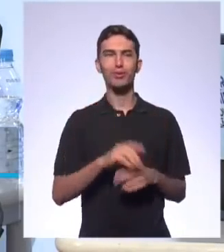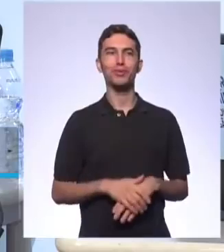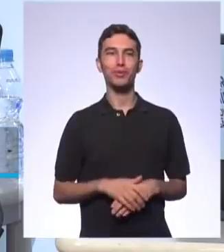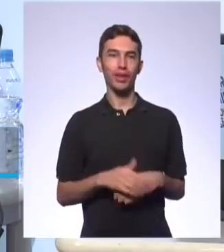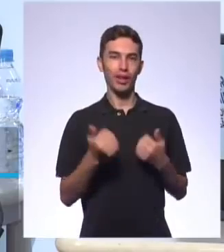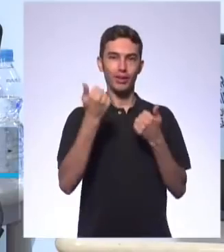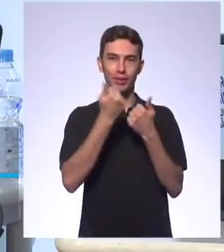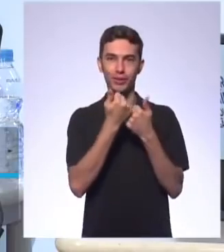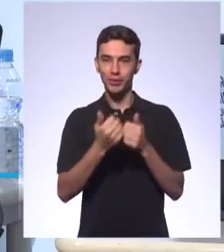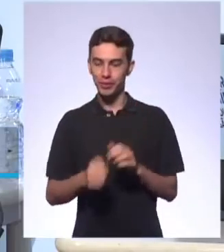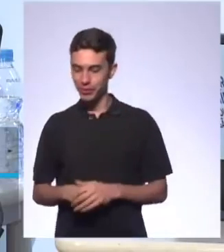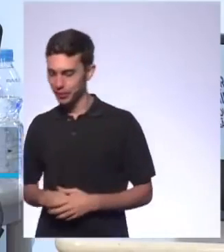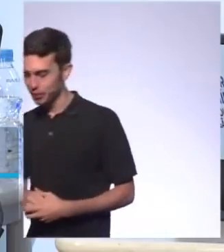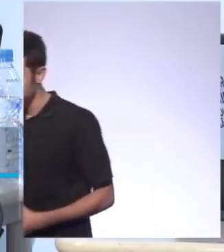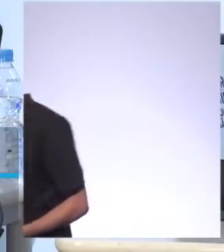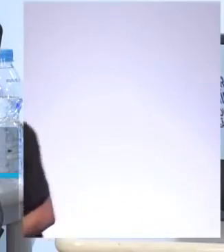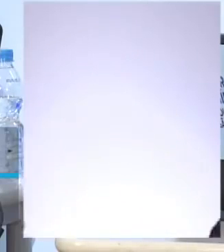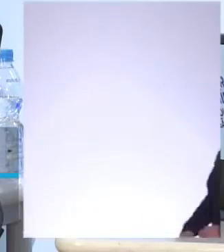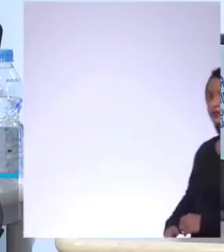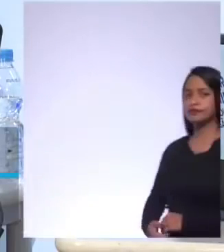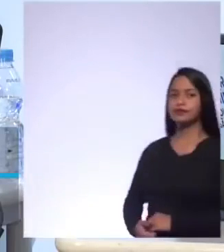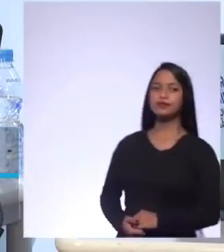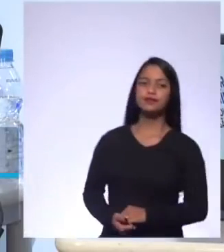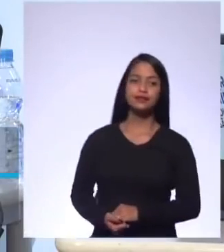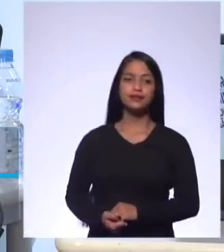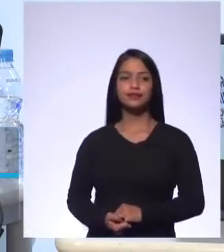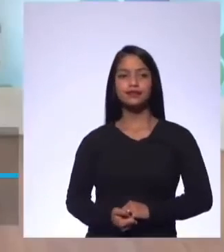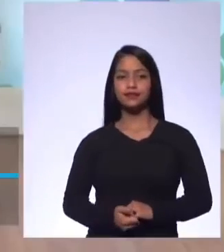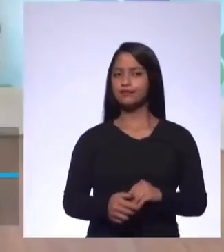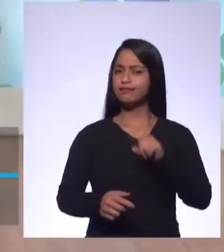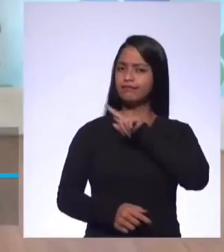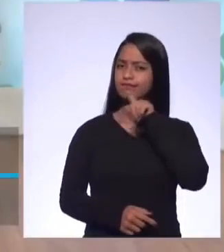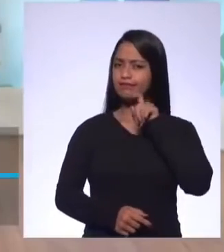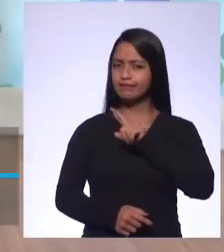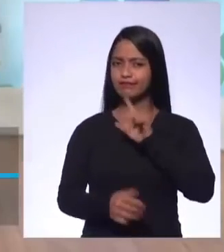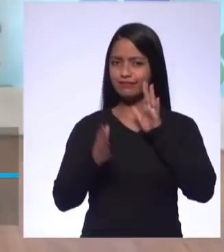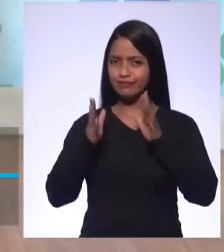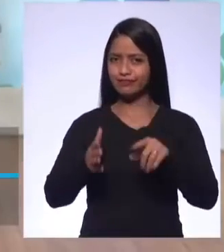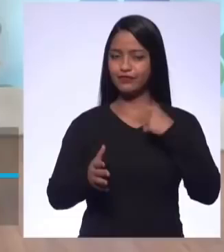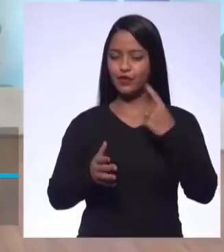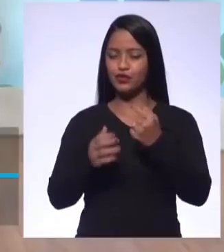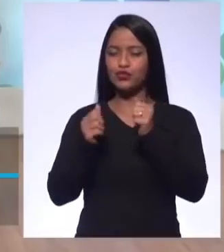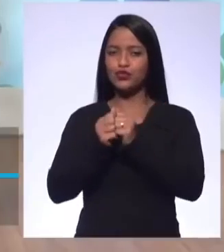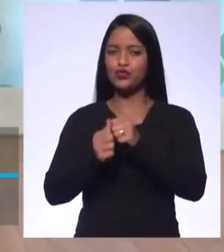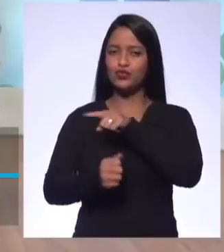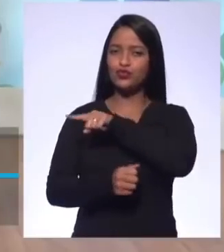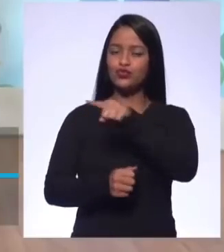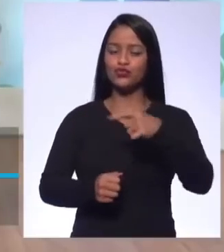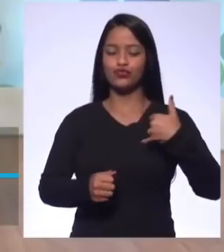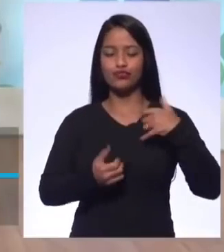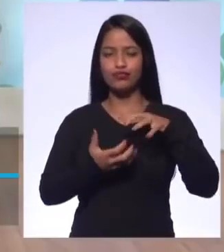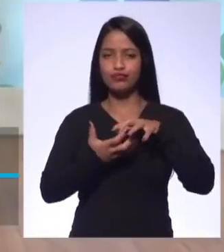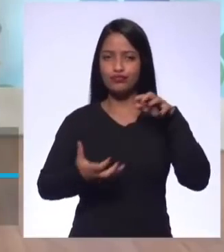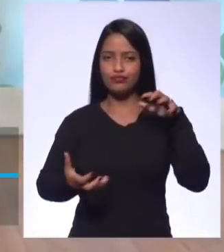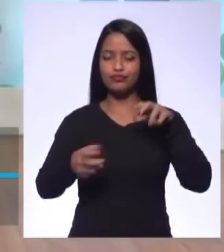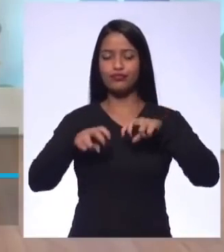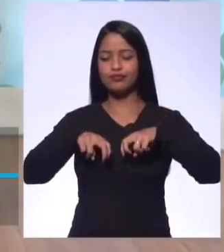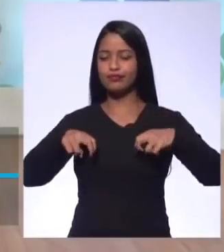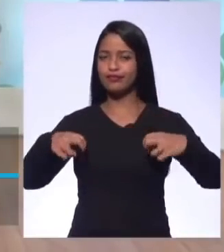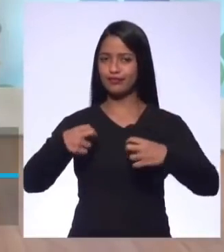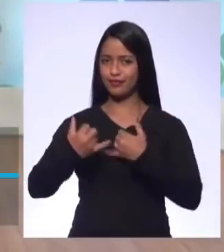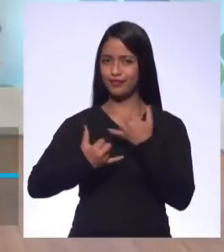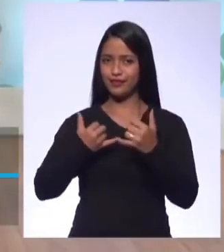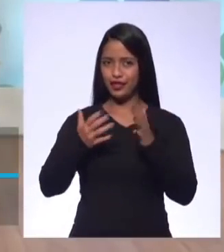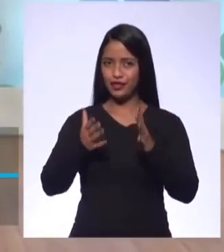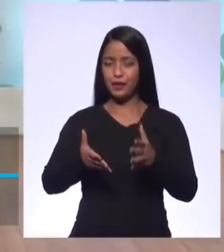entramos numa roda de conversa de idosos, jogando lá dominó? Para saber quais são as gírias, porque eles têm as deles. Meu vô é português, ele